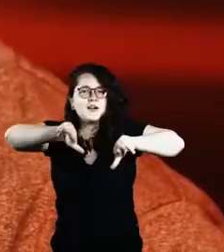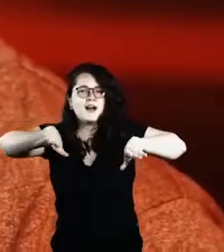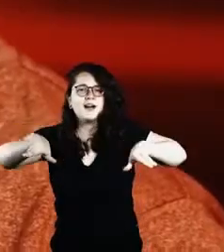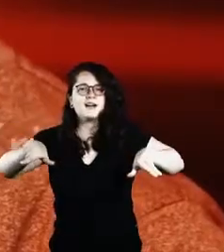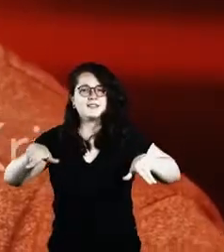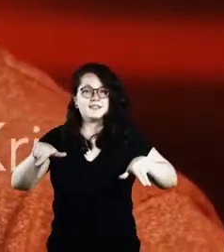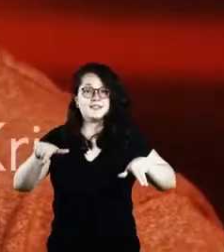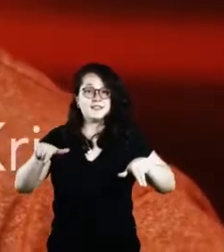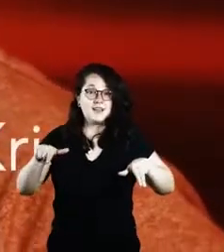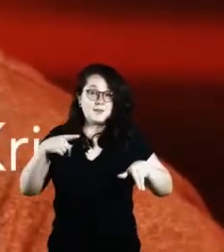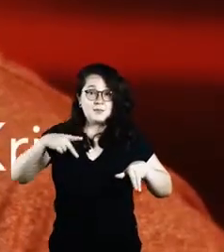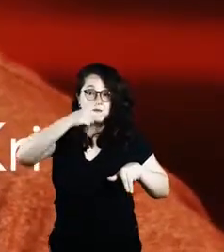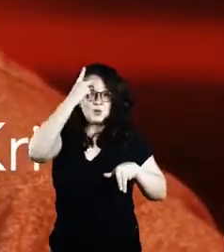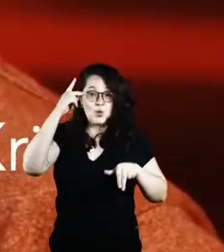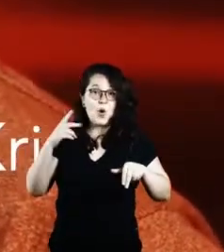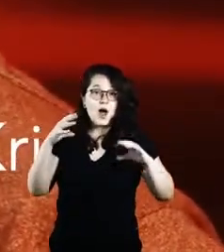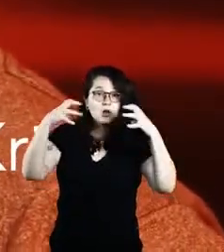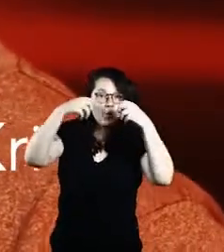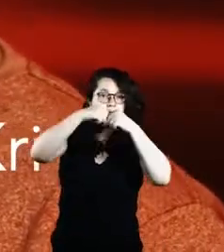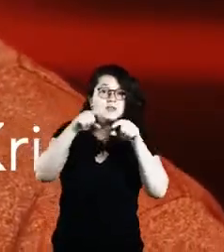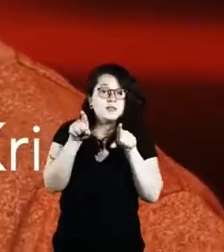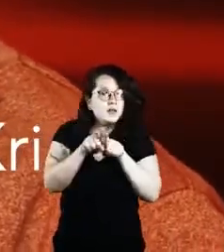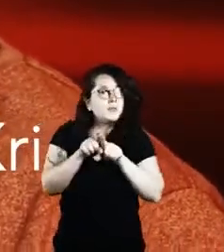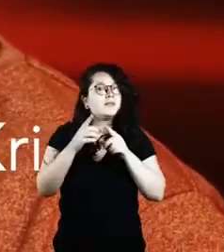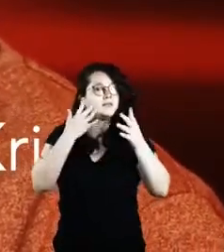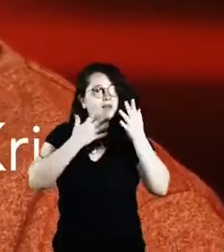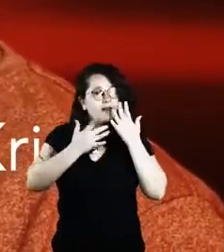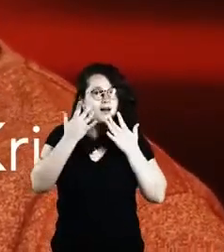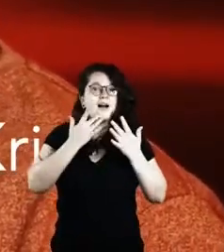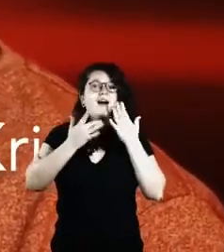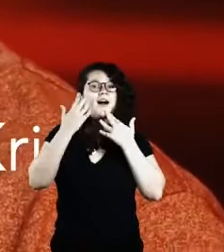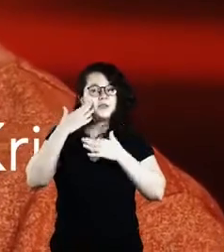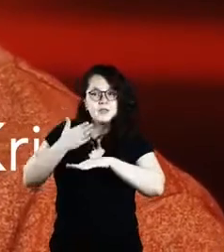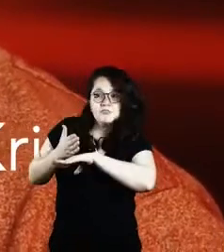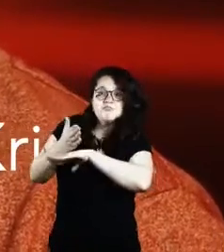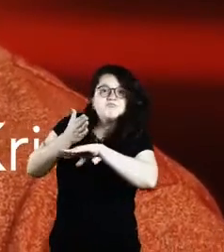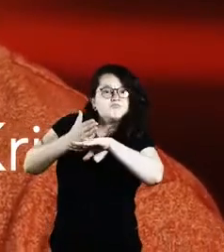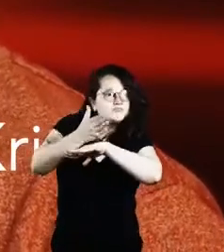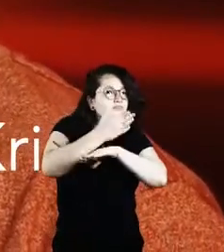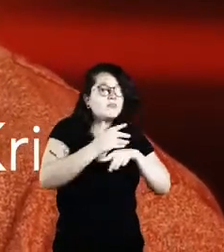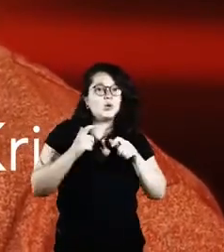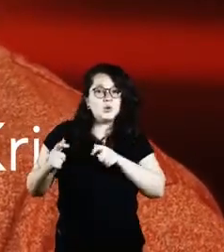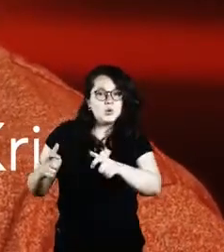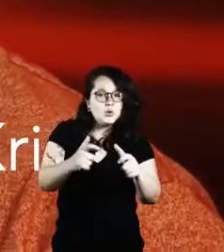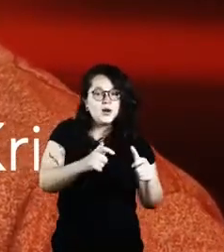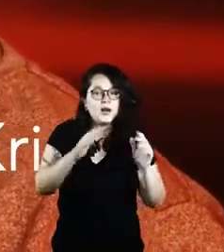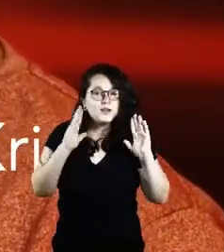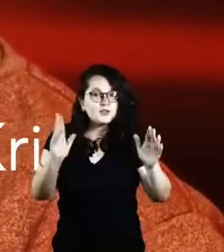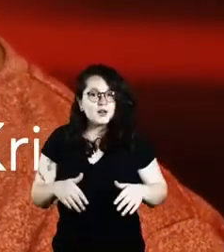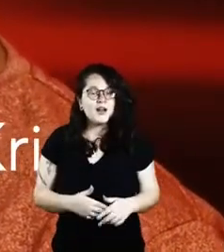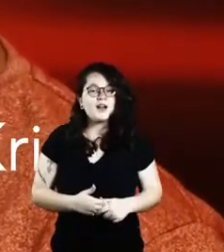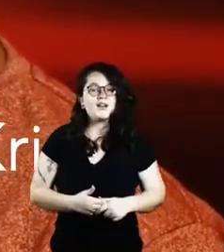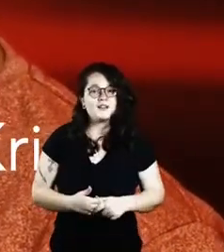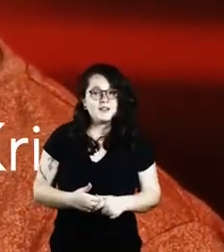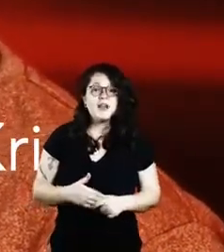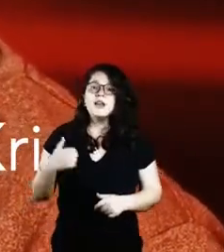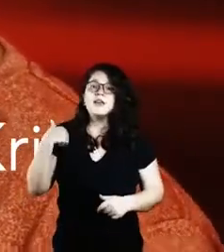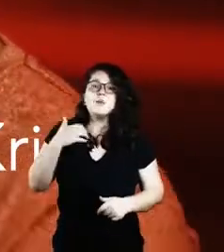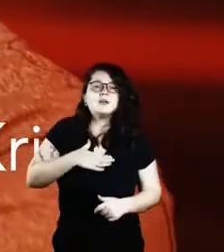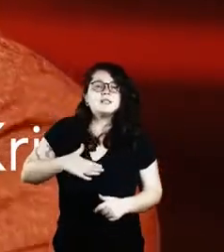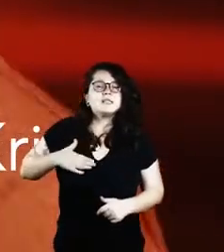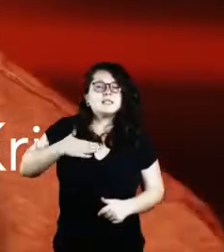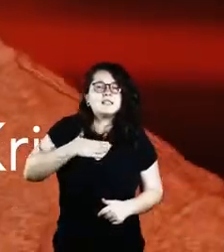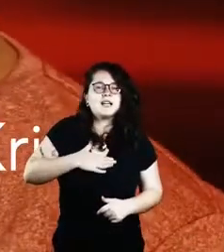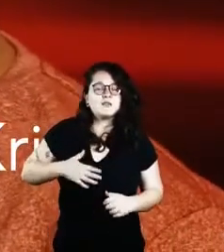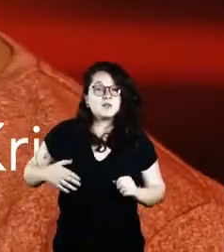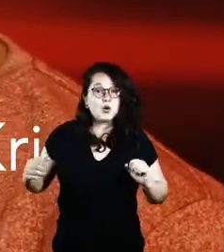noturnas, até em teatros, né, a gente já chegou a fazer baile aqui. E é uma satisfação imensa estar junto com